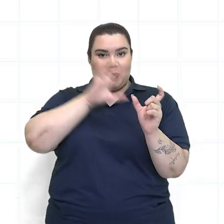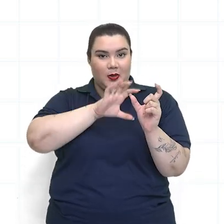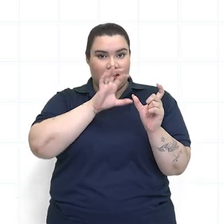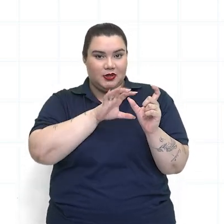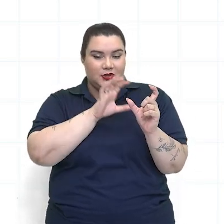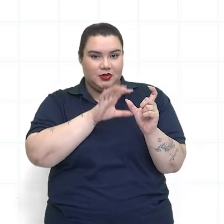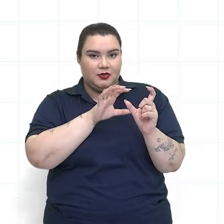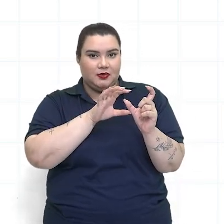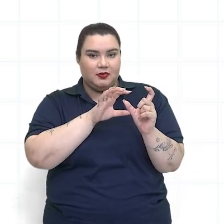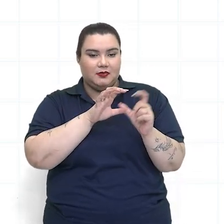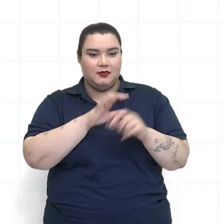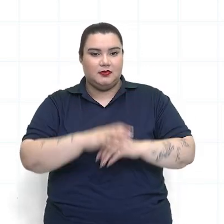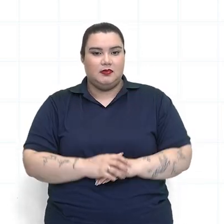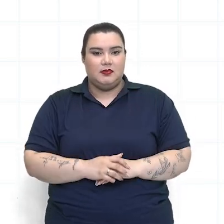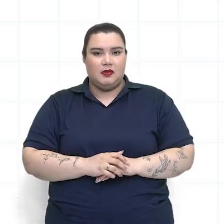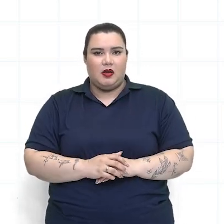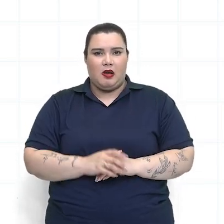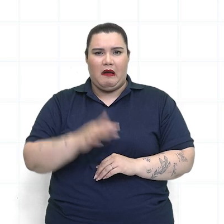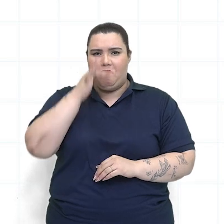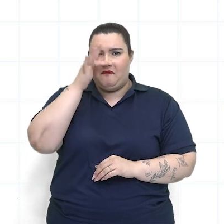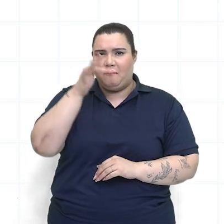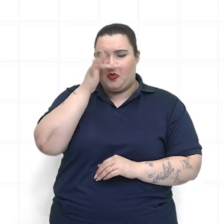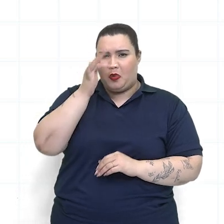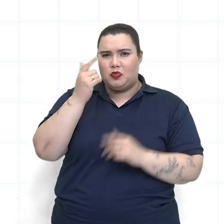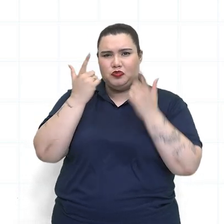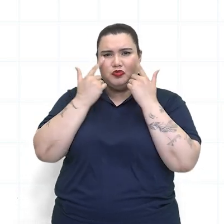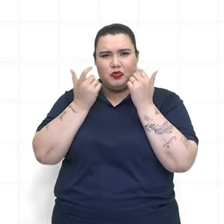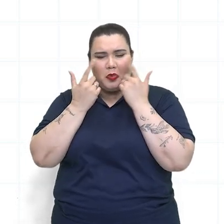denotativo. As rosas choram,